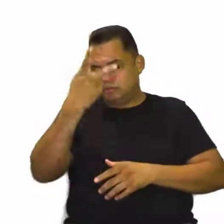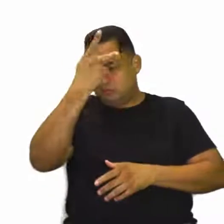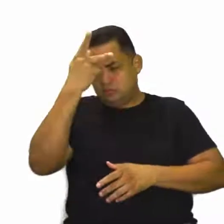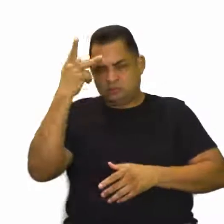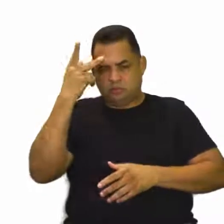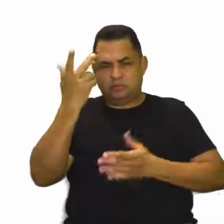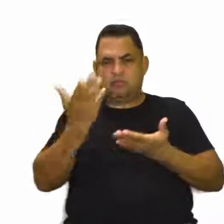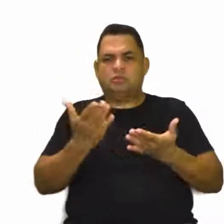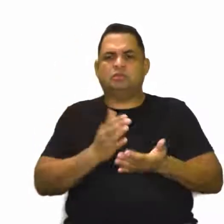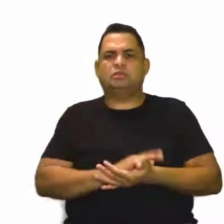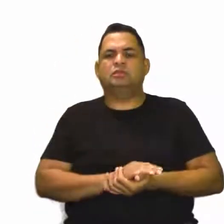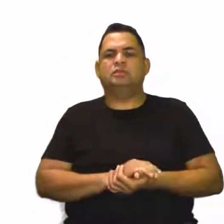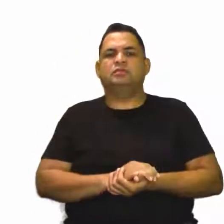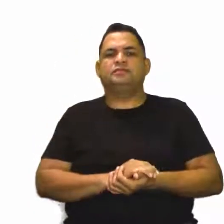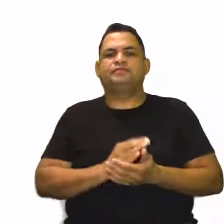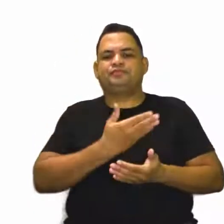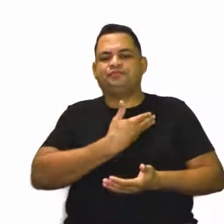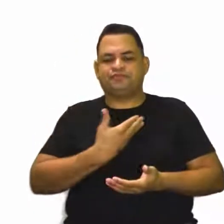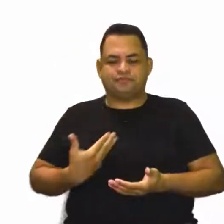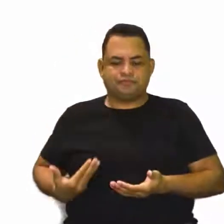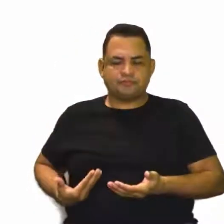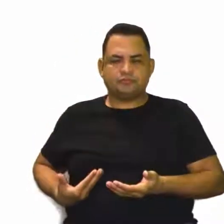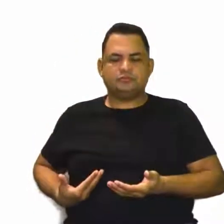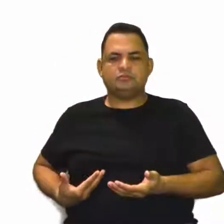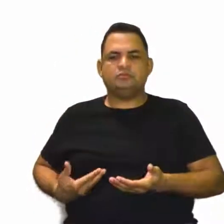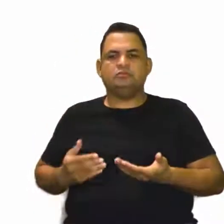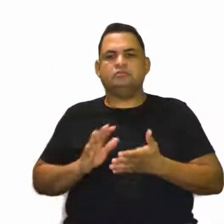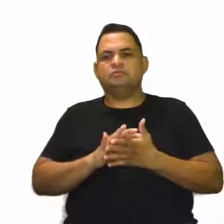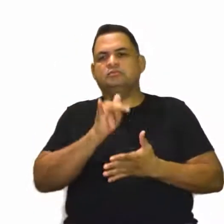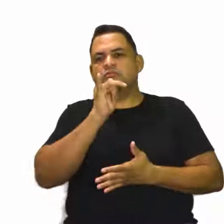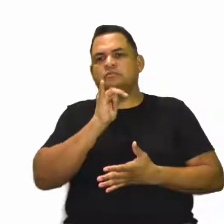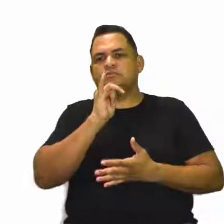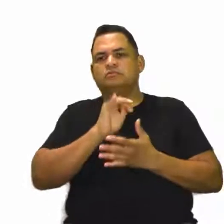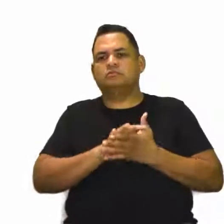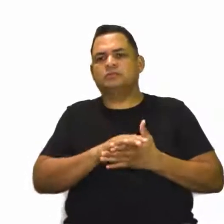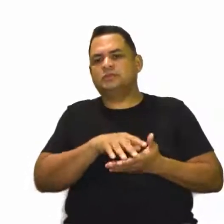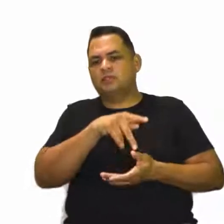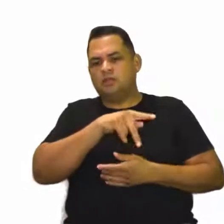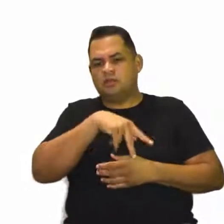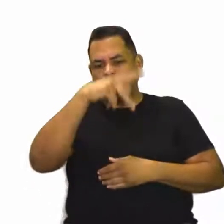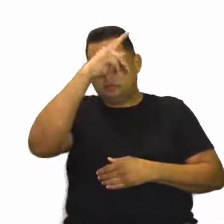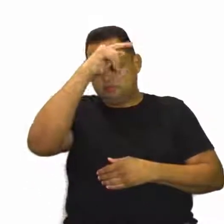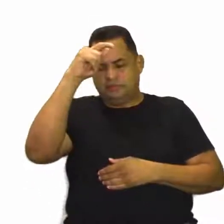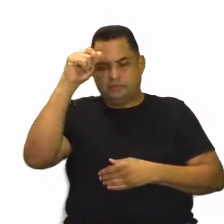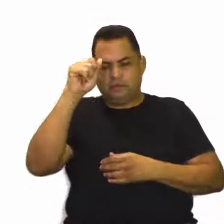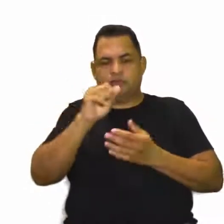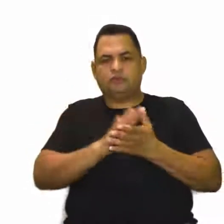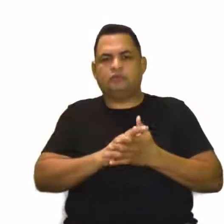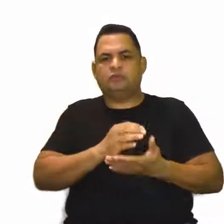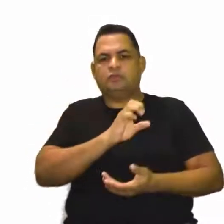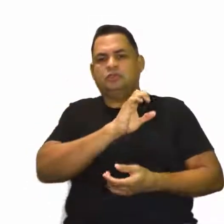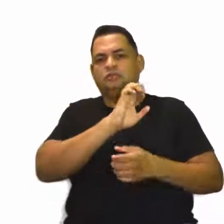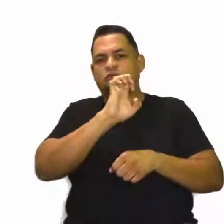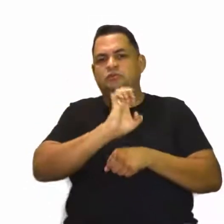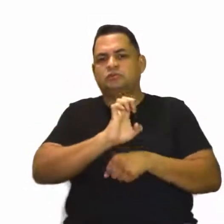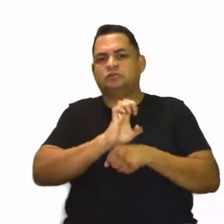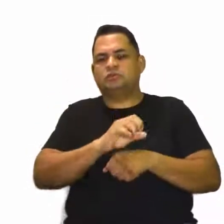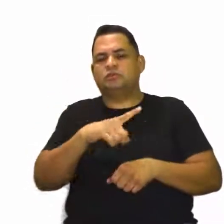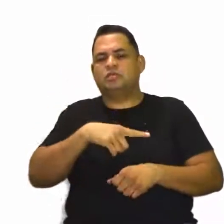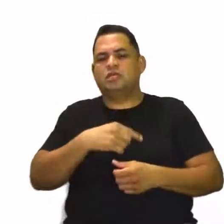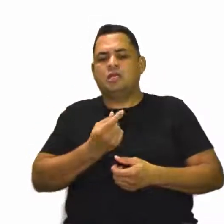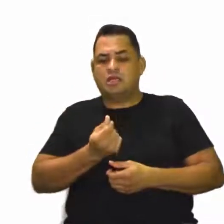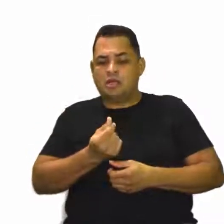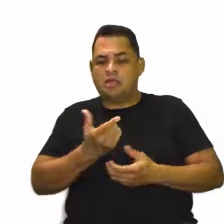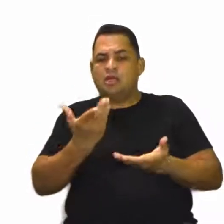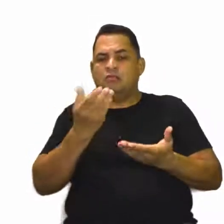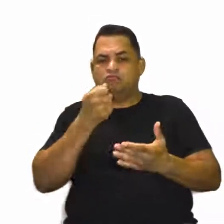pessoas que os governos, por exemplo, as prefeituras, os estados, eles têm aí com esses gastos com essas